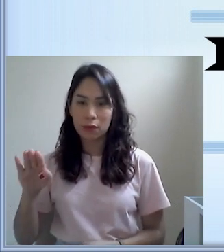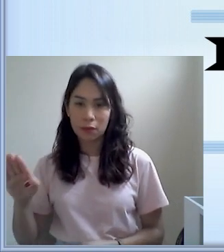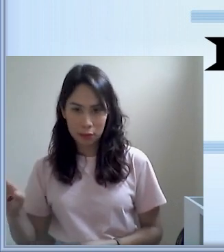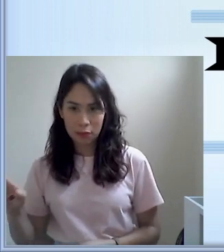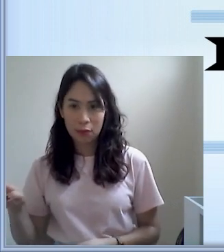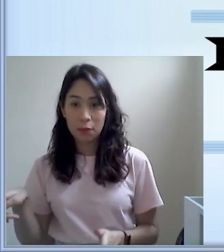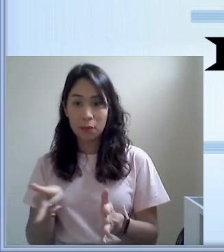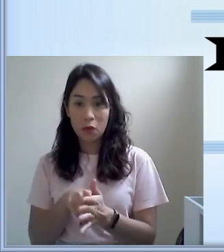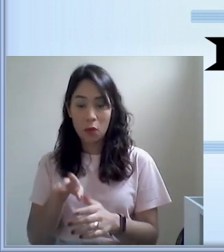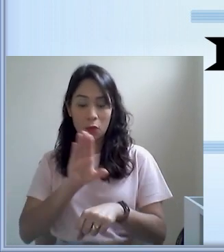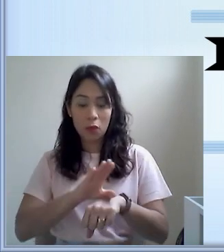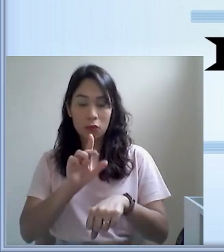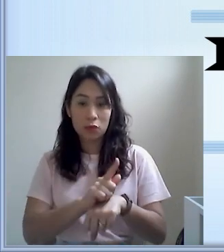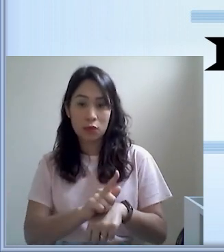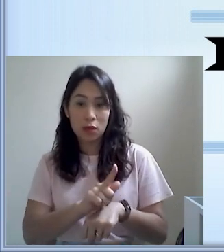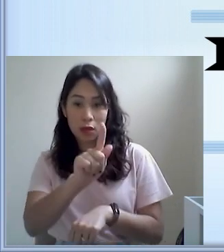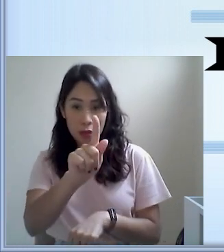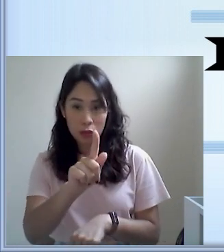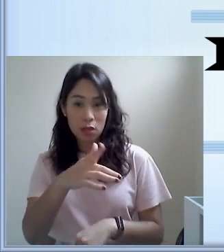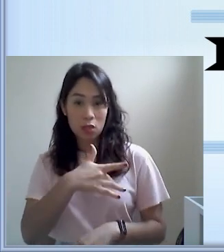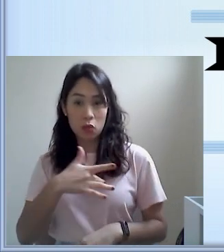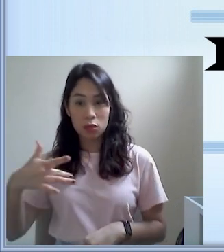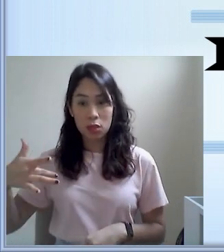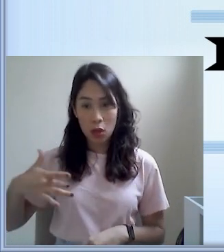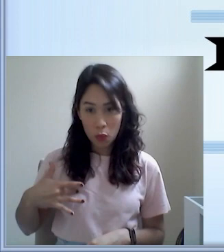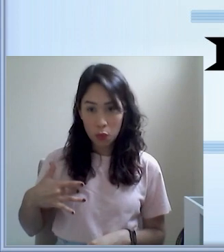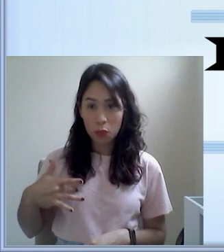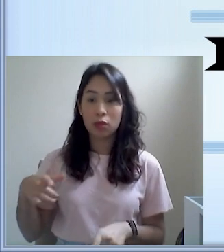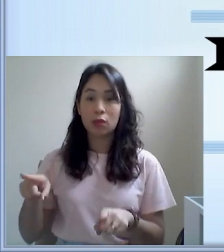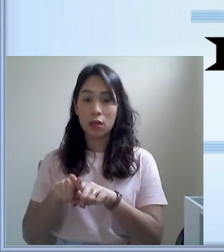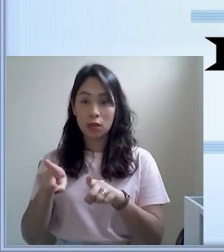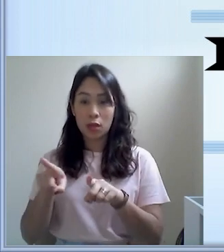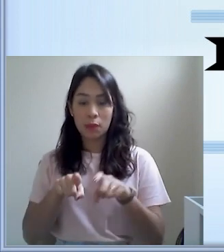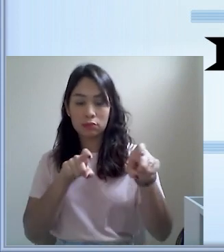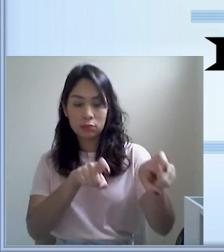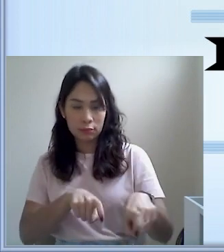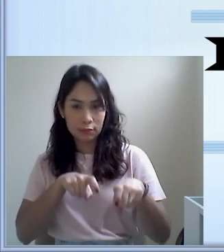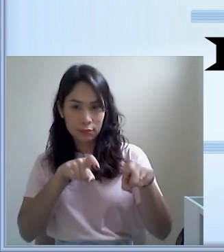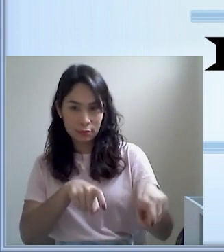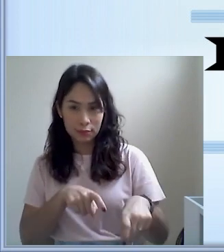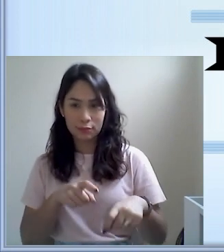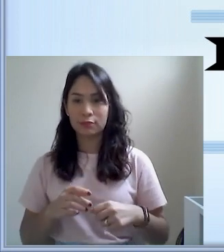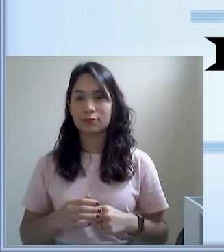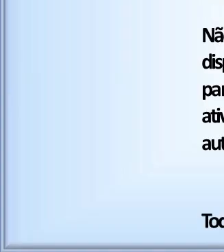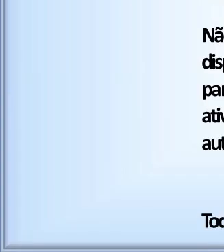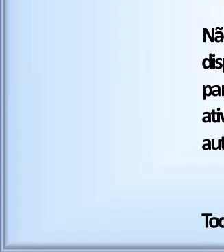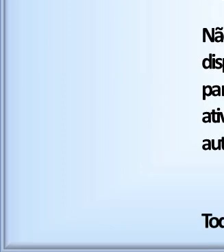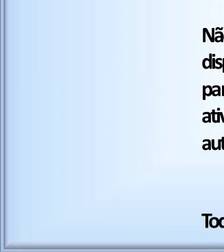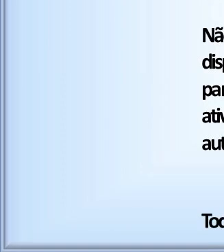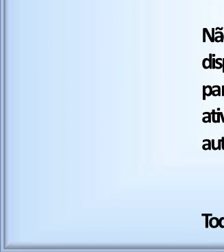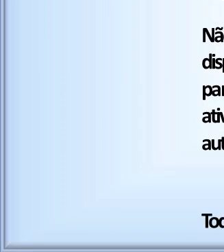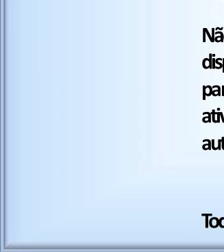de Ciências Biológicas e da Saúde e Centro de Ciências Agrárias Aplicadas.